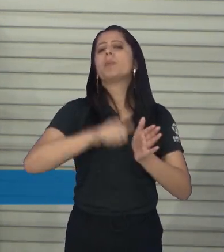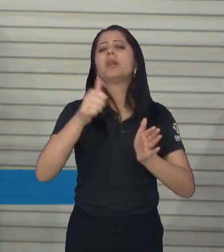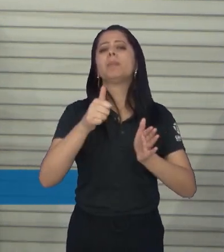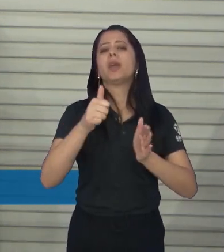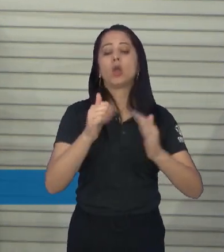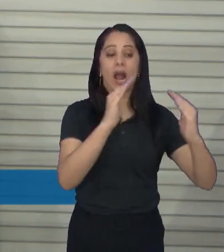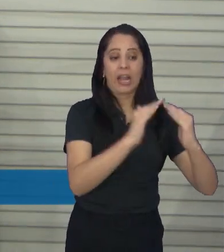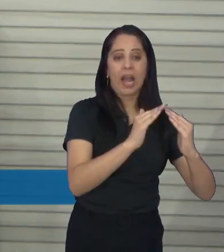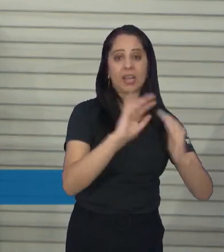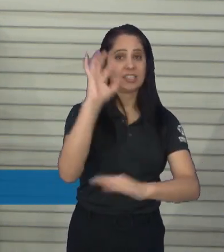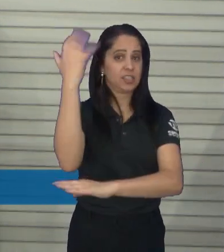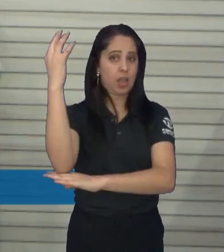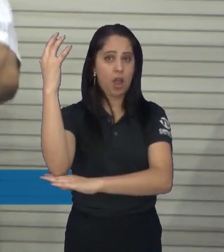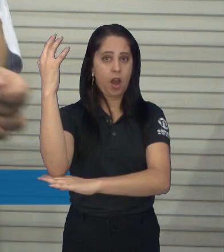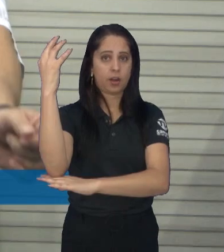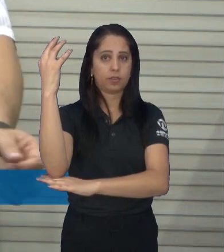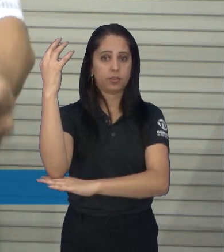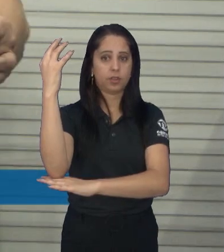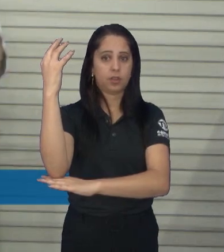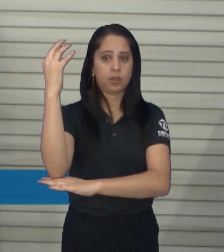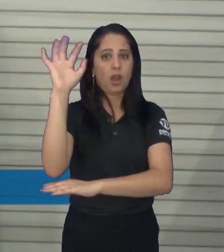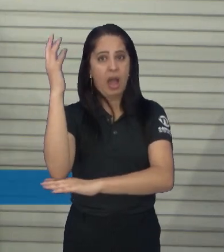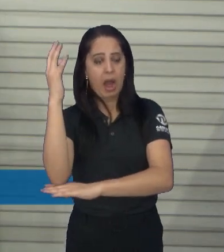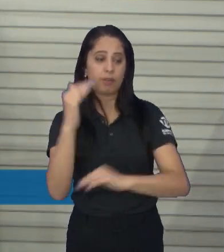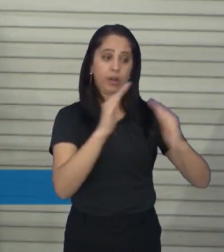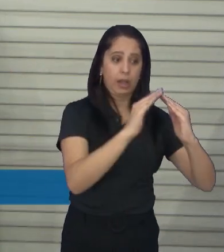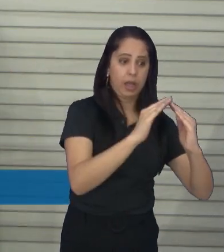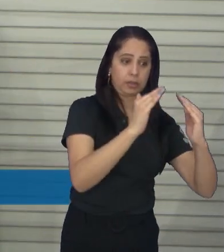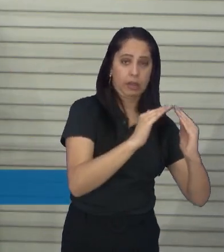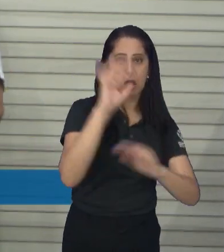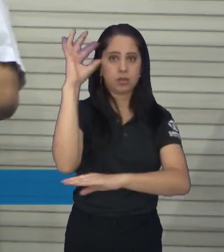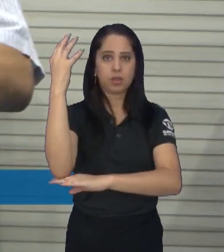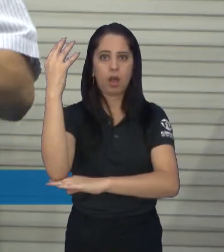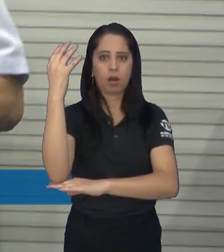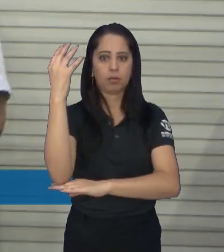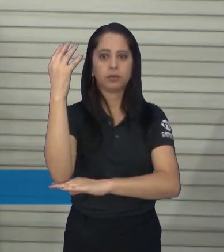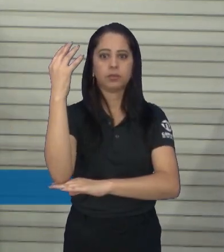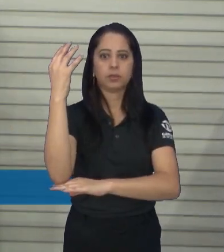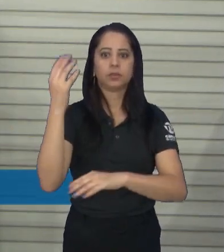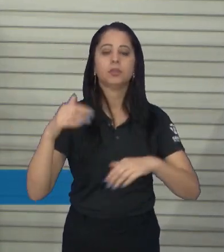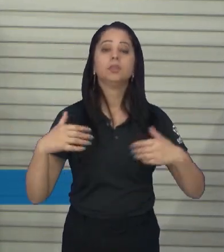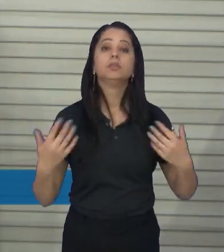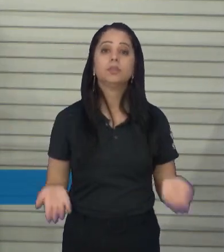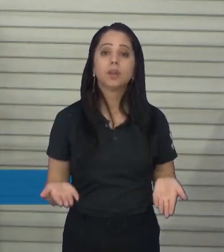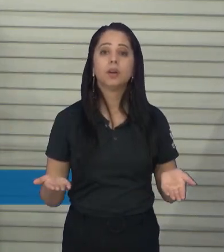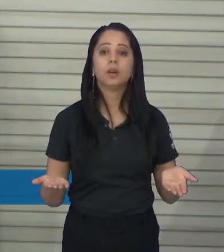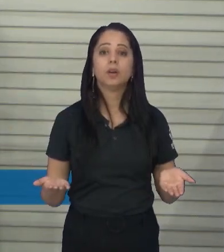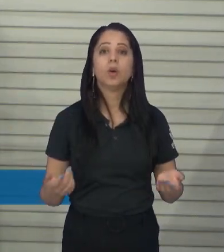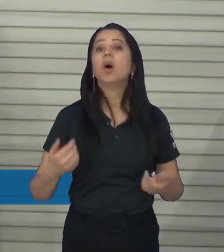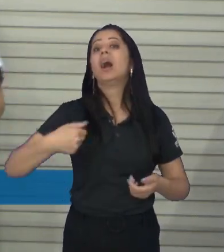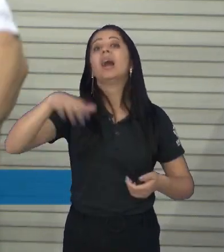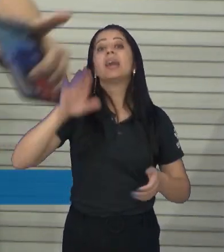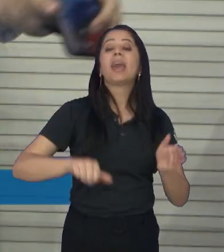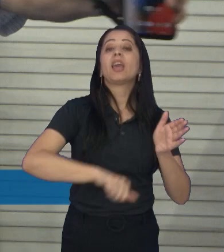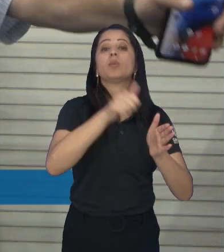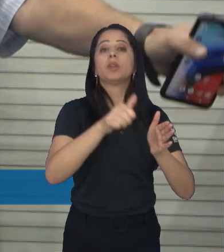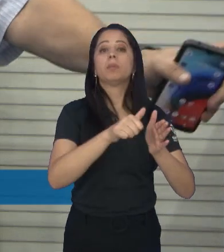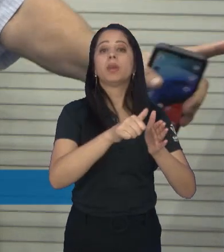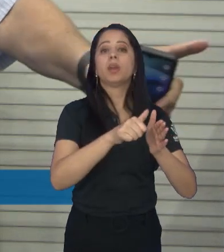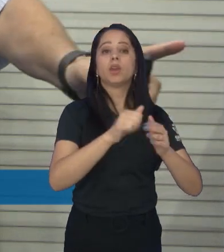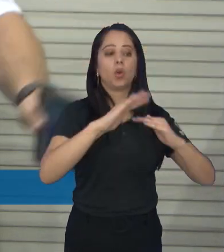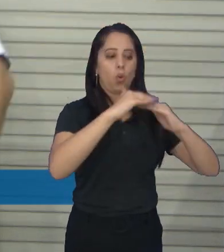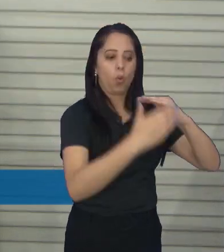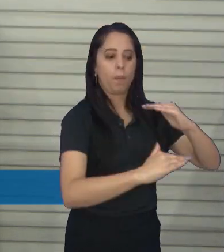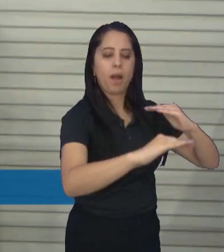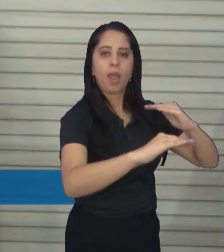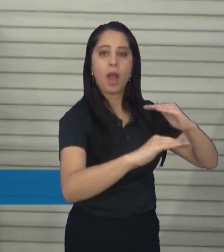você falar que a casa reprimir a árvore primeira árvore vai ficar o morador Então quem veio primeiro o banhado as leis do Parque